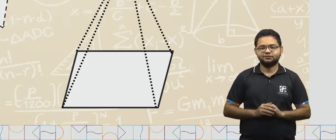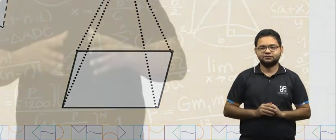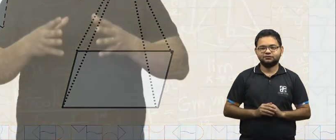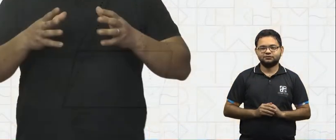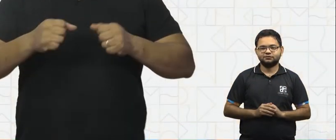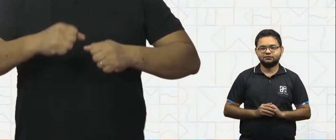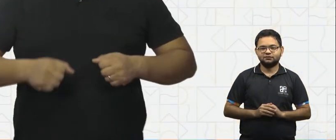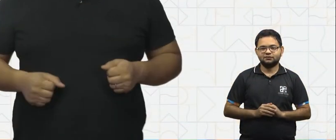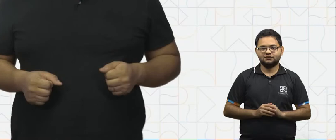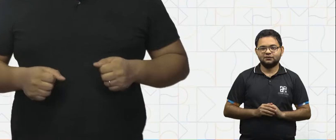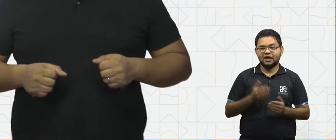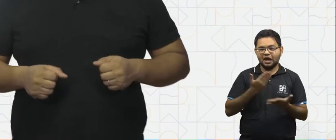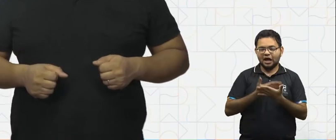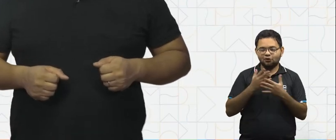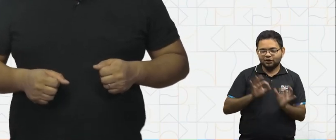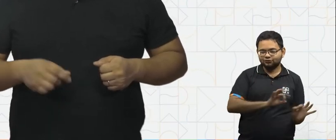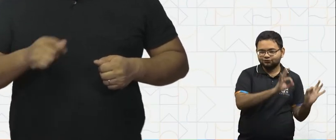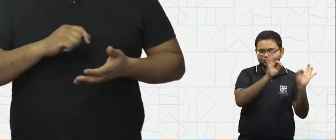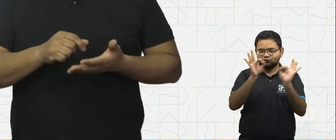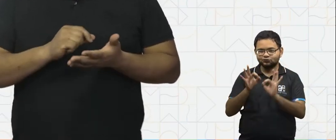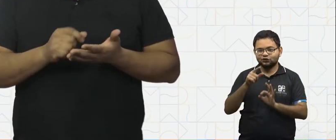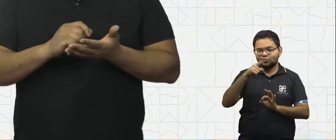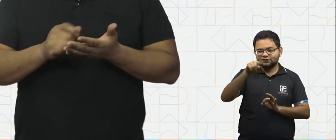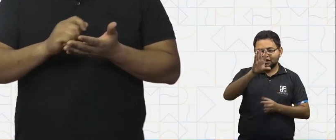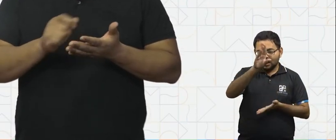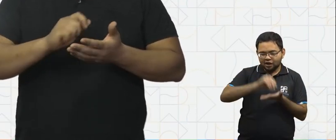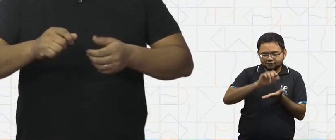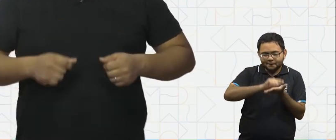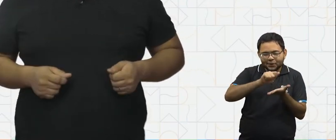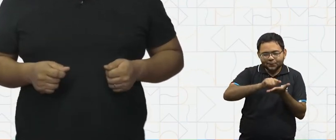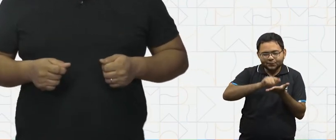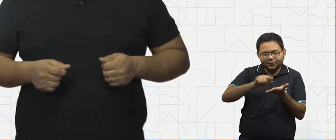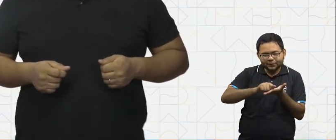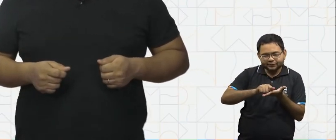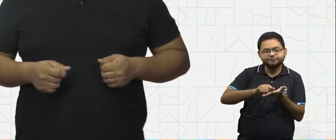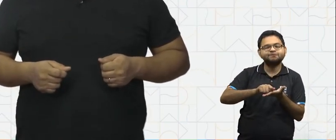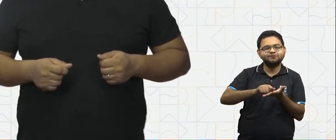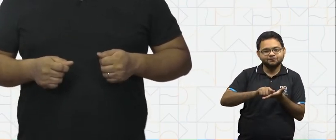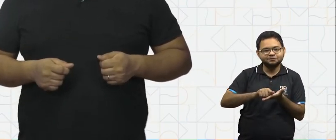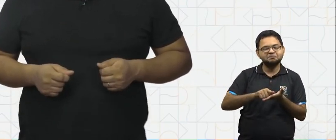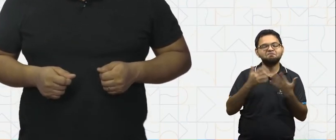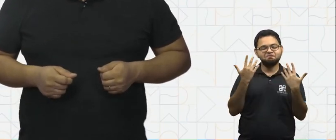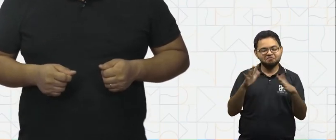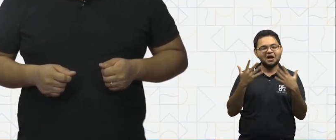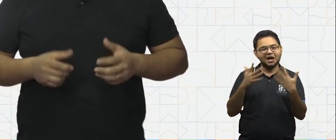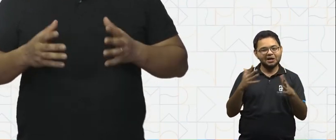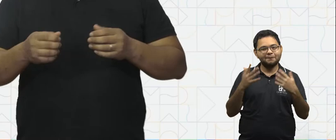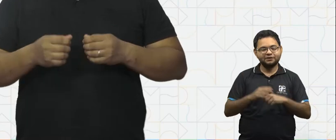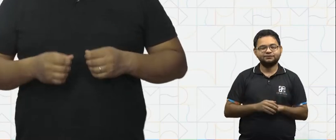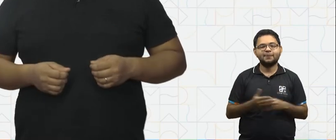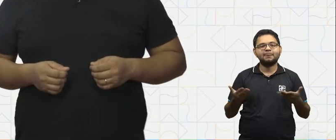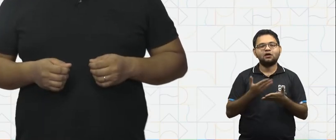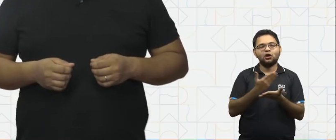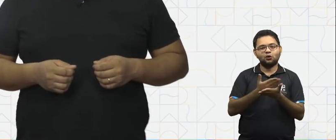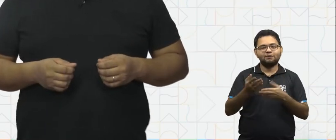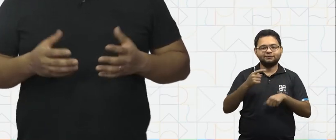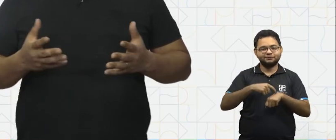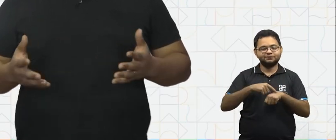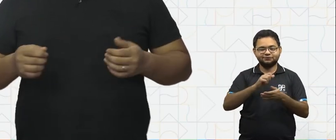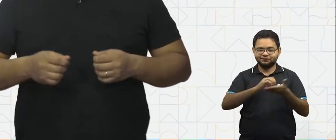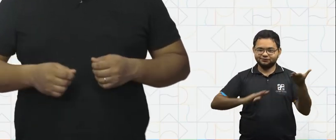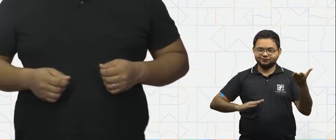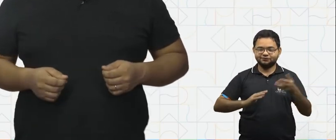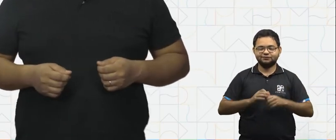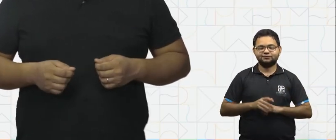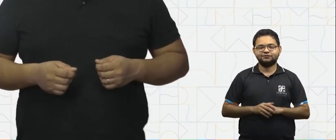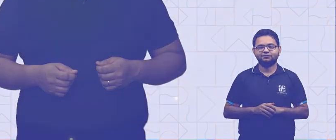bem. Atento à aula de hoje? Anotou todos os conceitos? Muito bem, então vamos agora à nossa